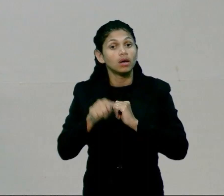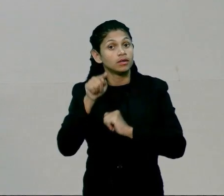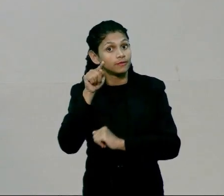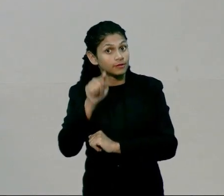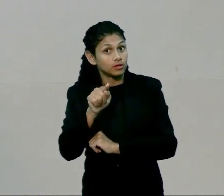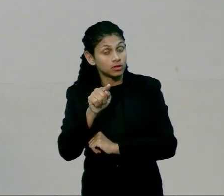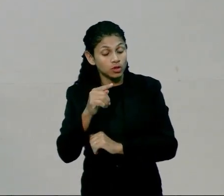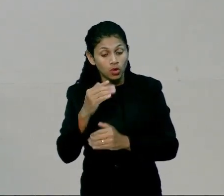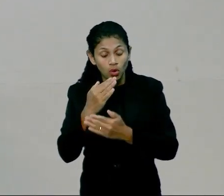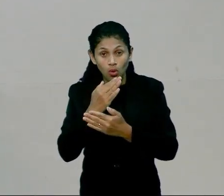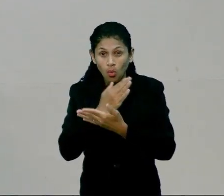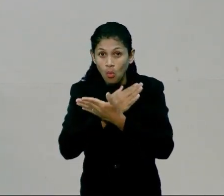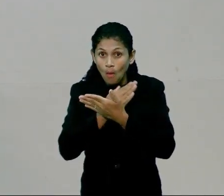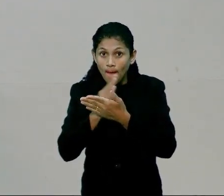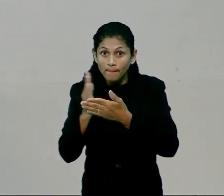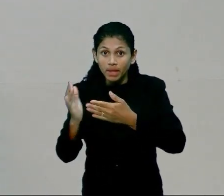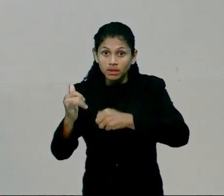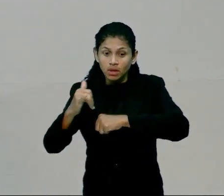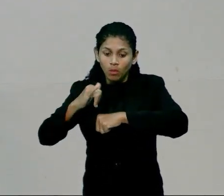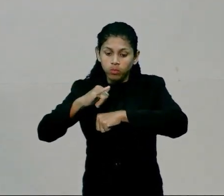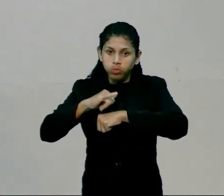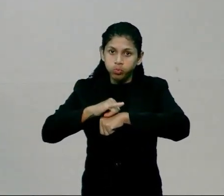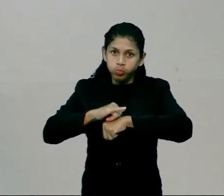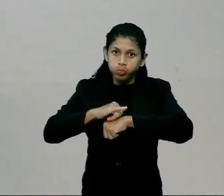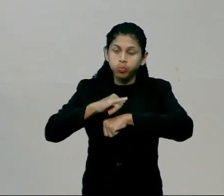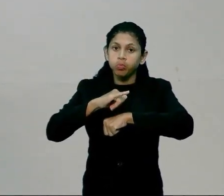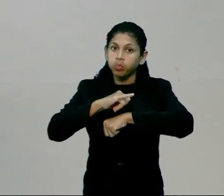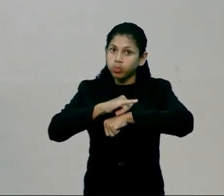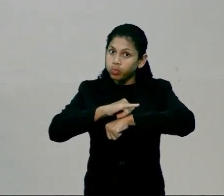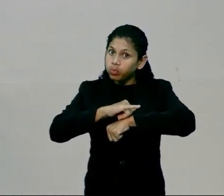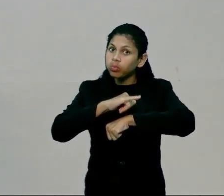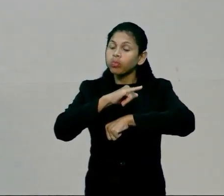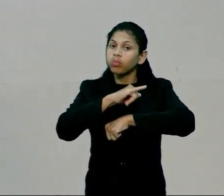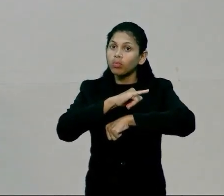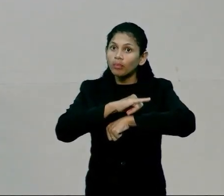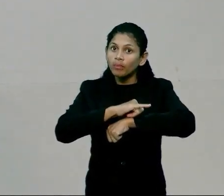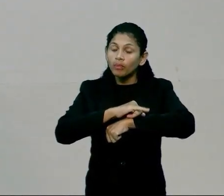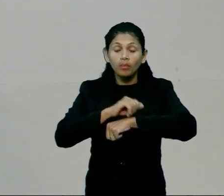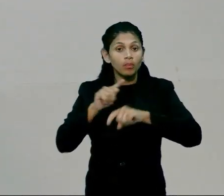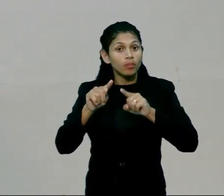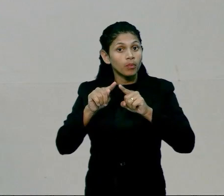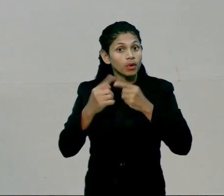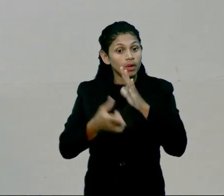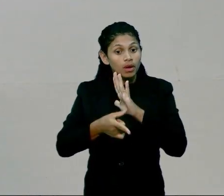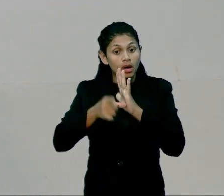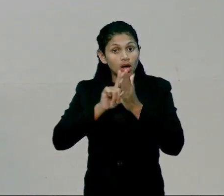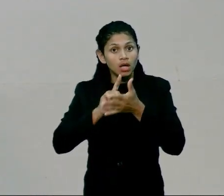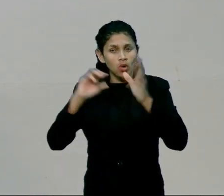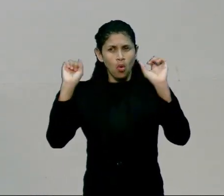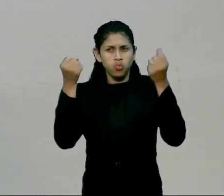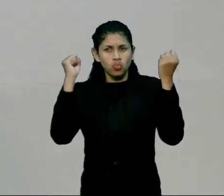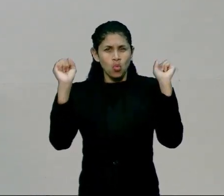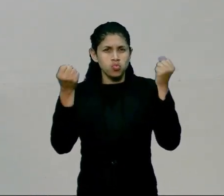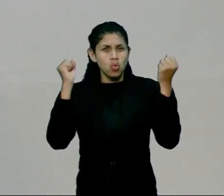Seria uma consequência do princípio do desuso. Tem da especificidade, que é justamente ter um direcionamento para cada atividade.